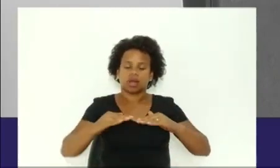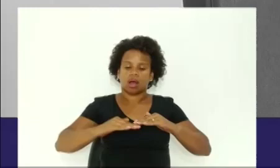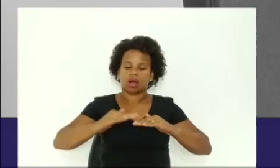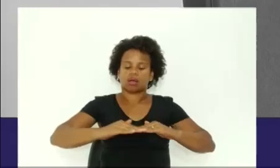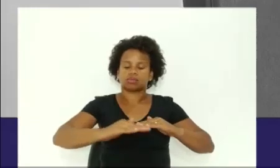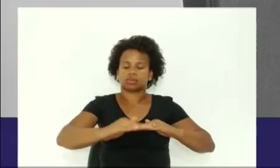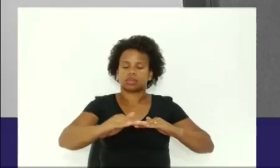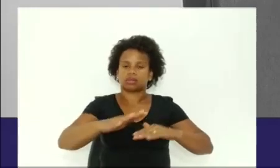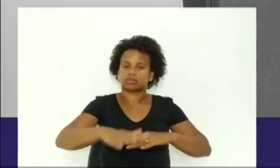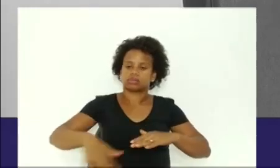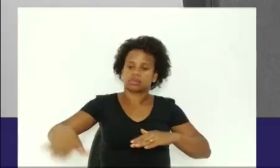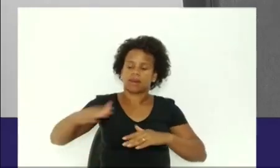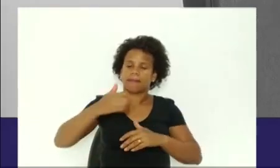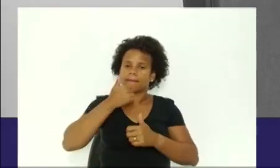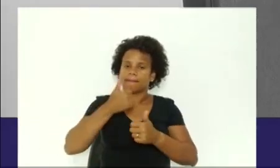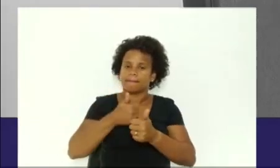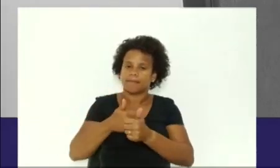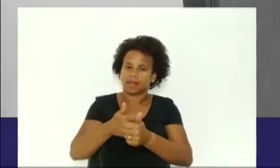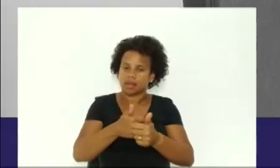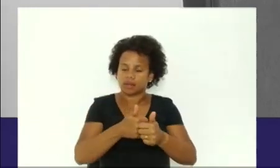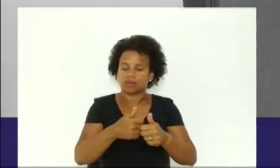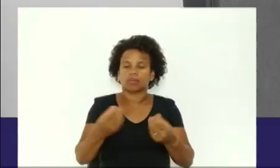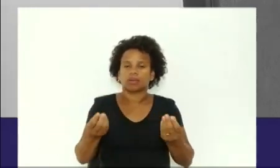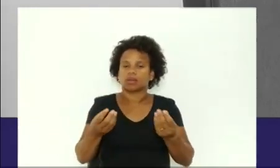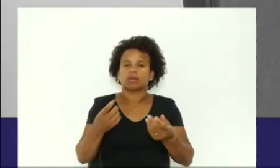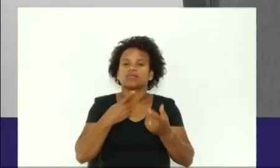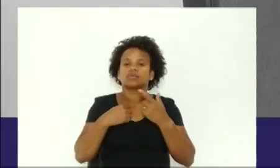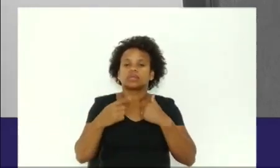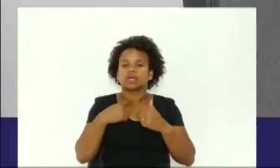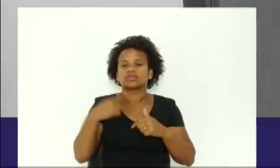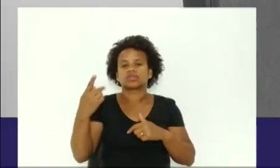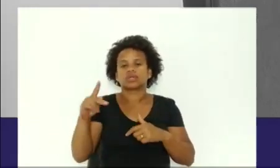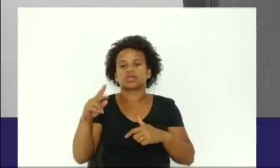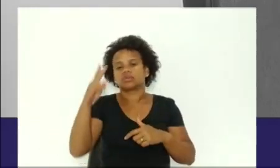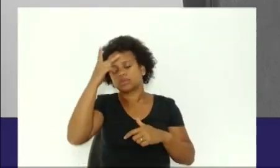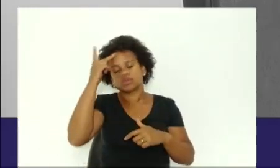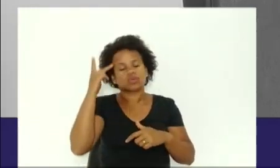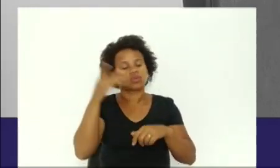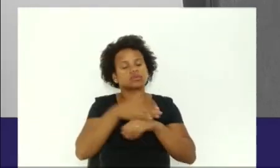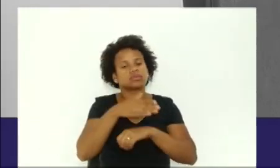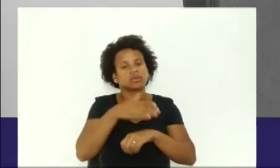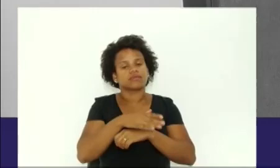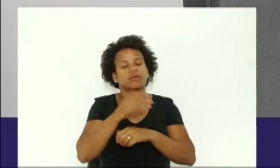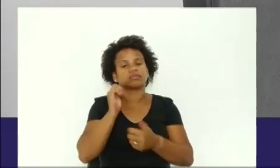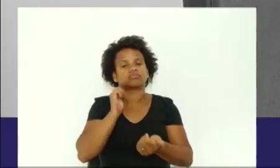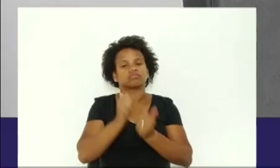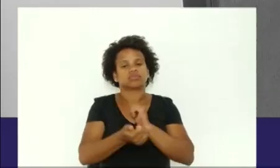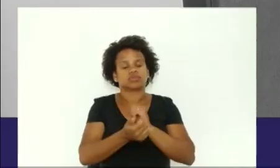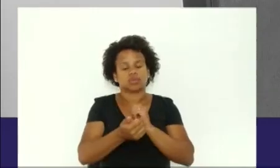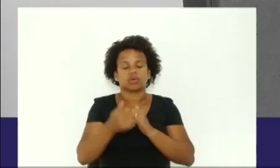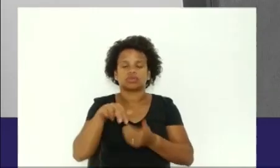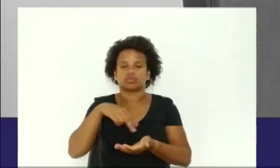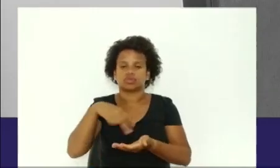local a fim de atender os anseios dos usuários das práticas esportivas e de dança.